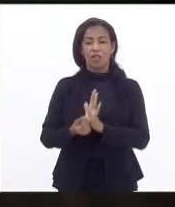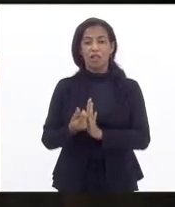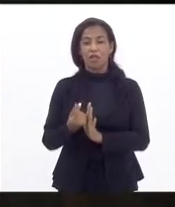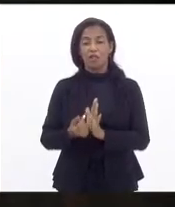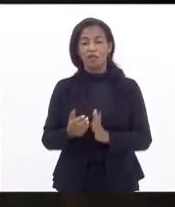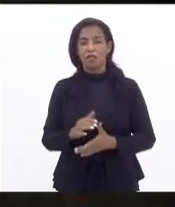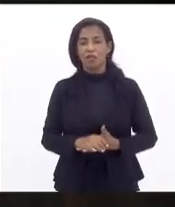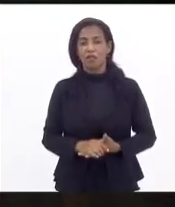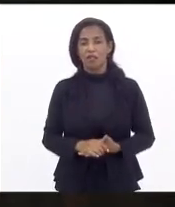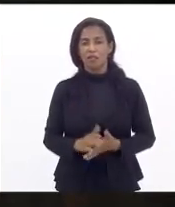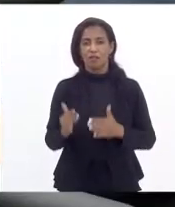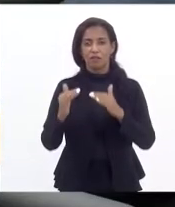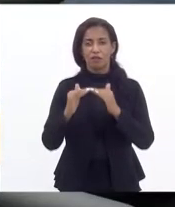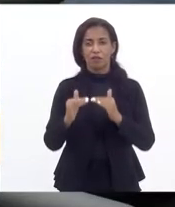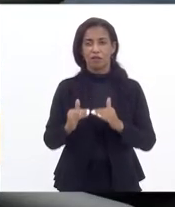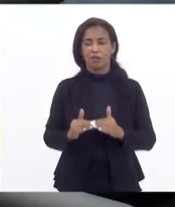Moraes.